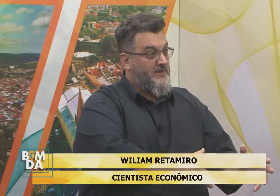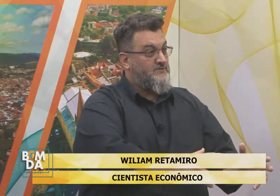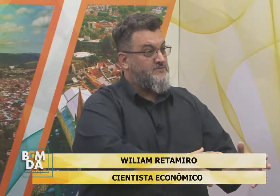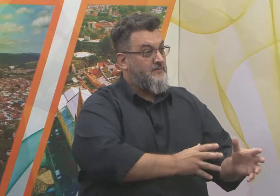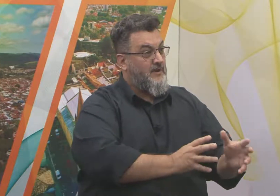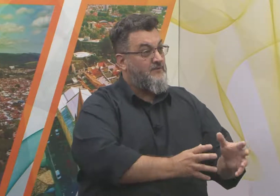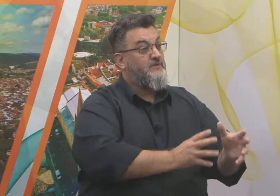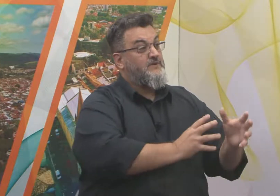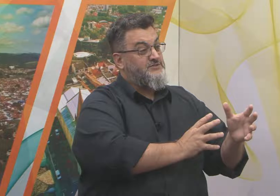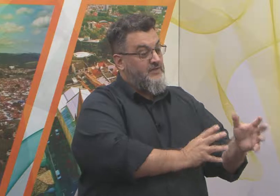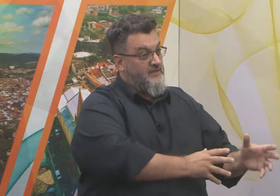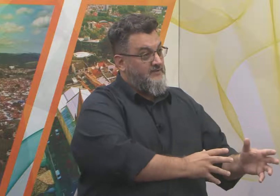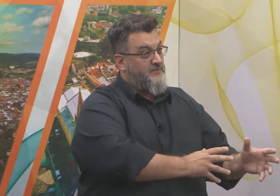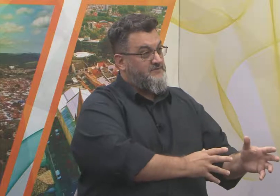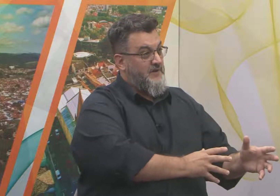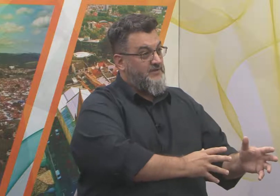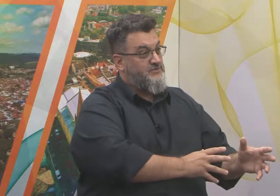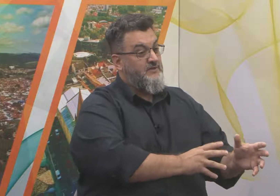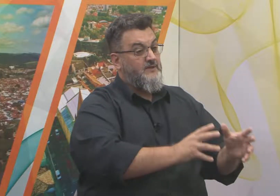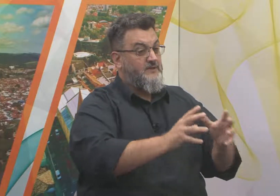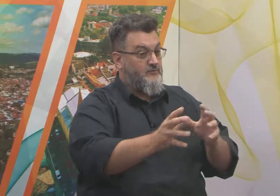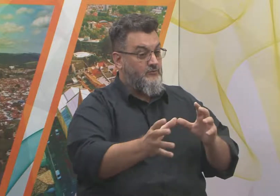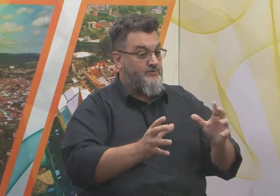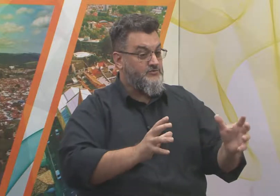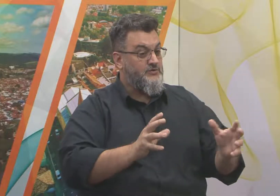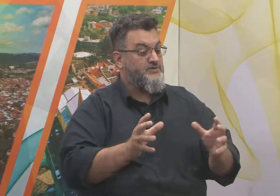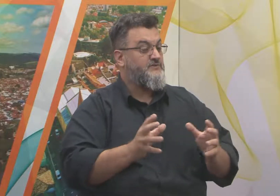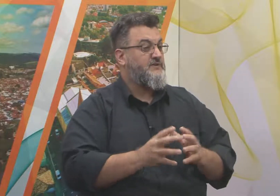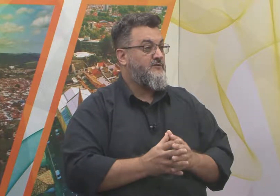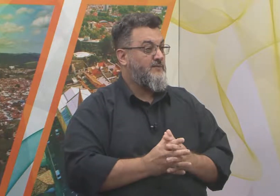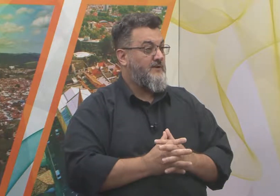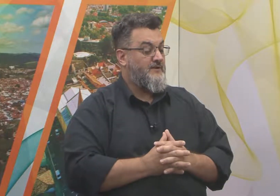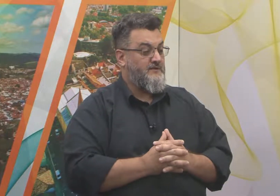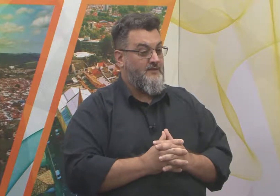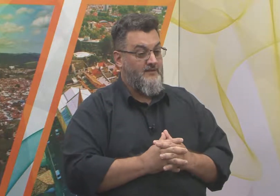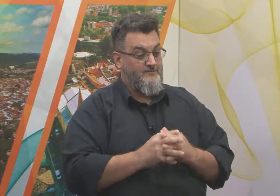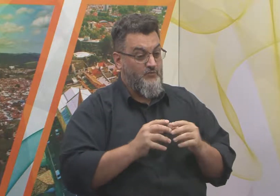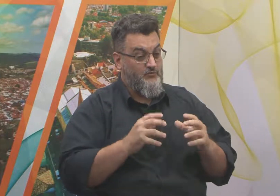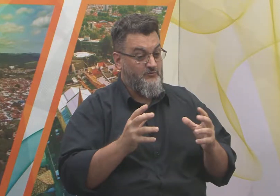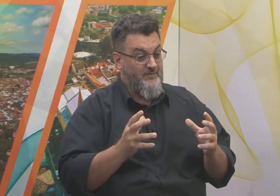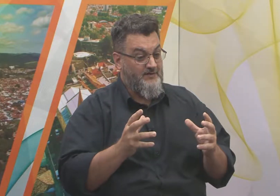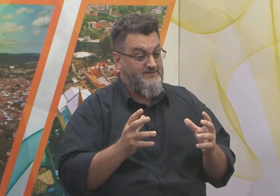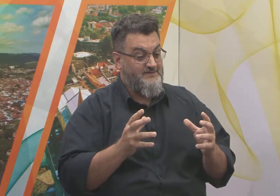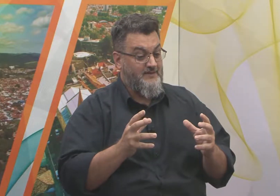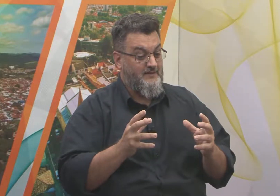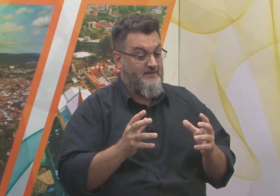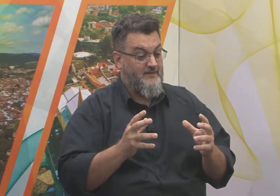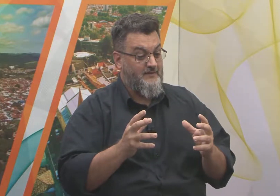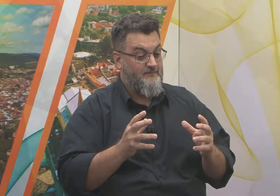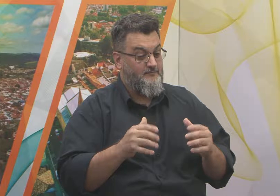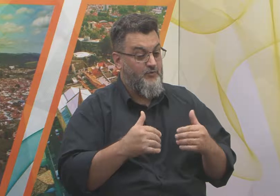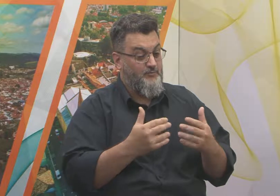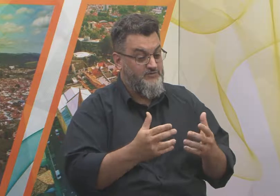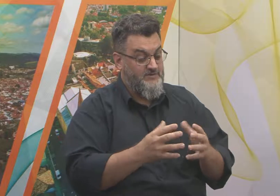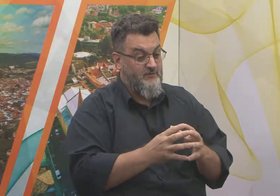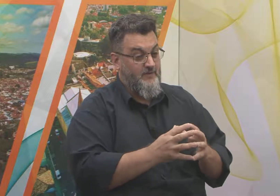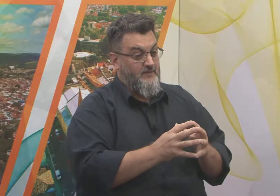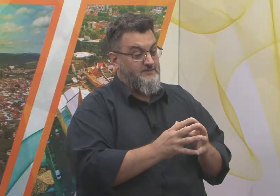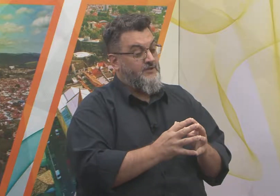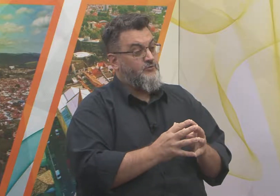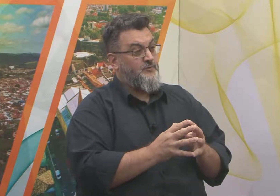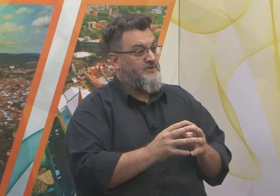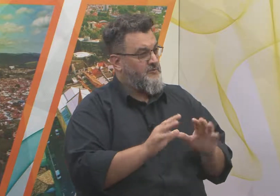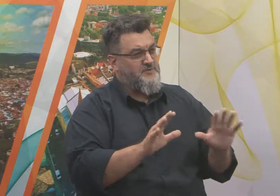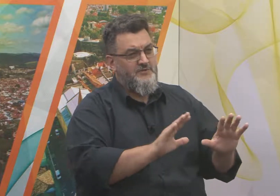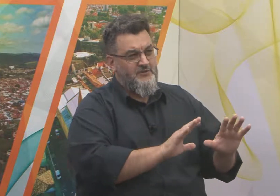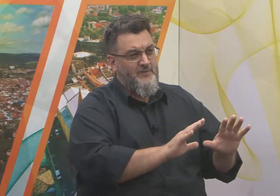fora do mercado de trabalho, de renda mais baixa, e com isso a gente vai ter uma ideia muito mais propulsão